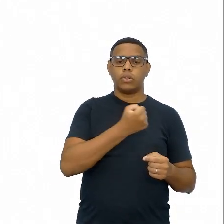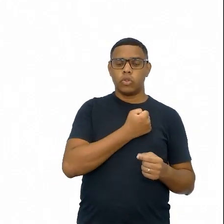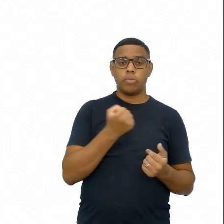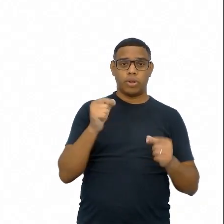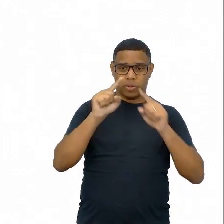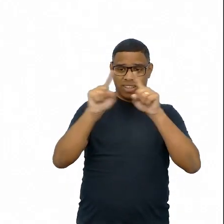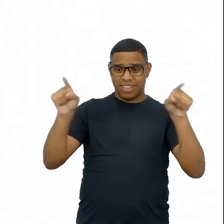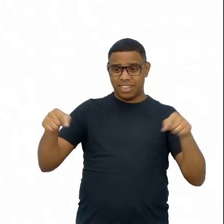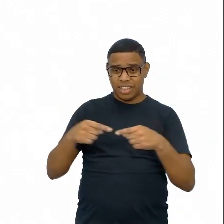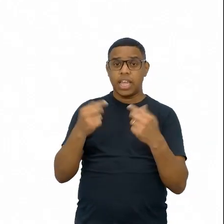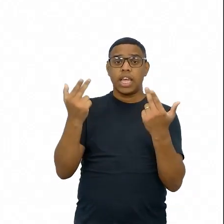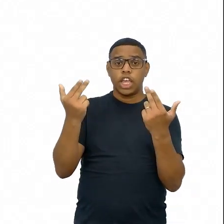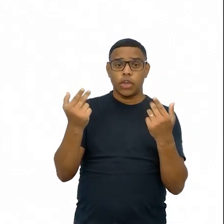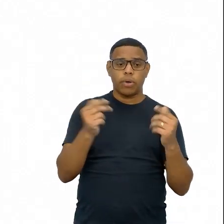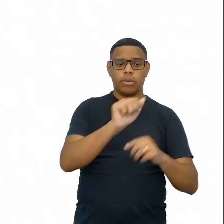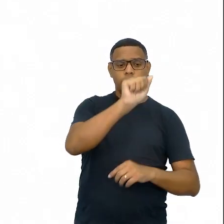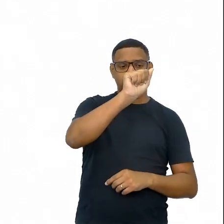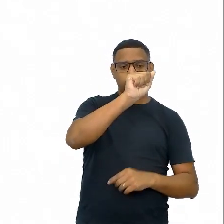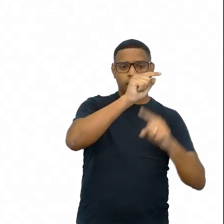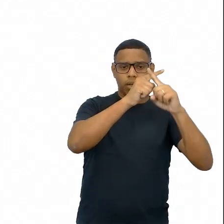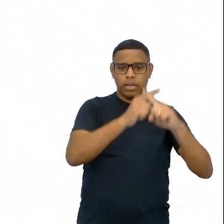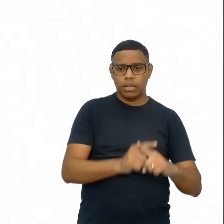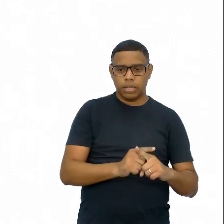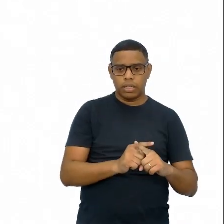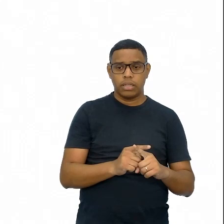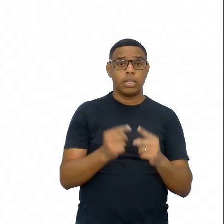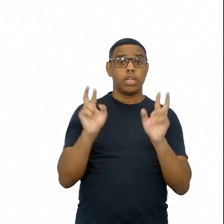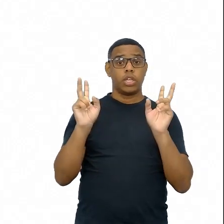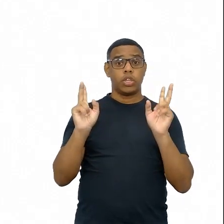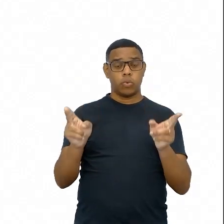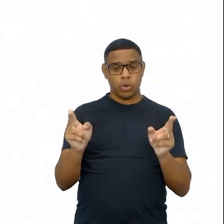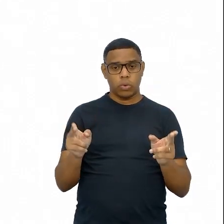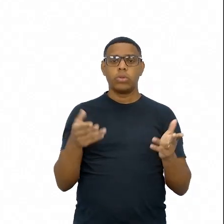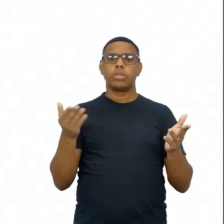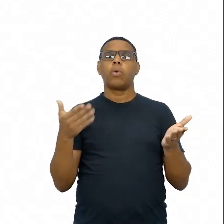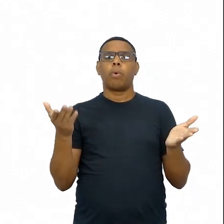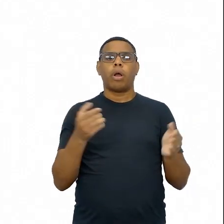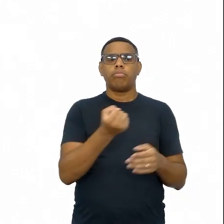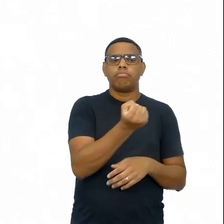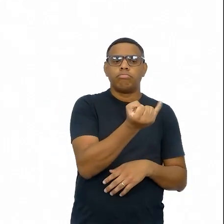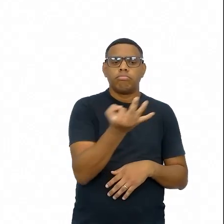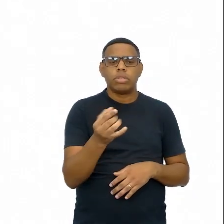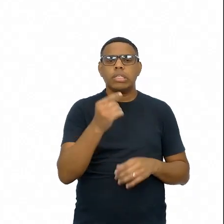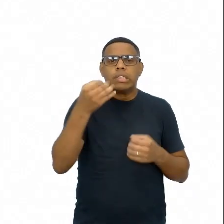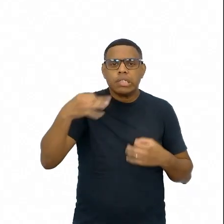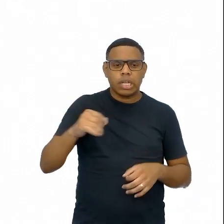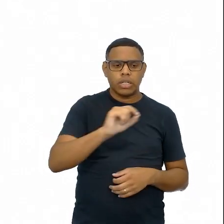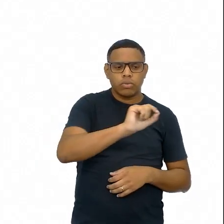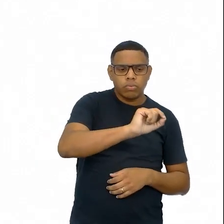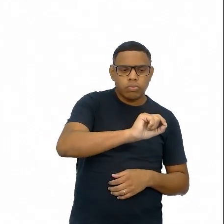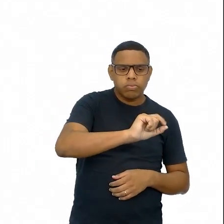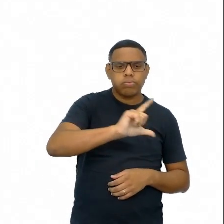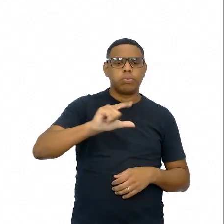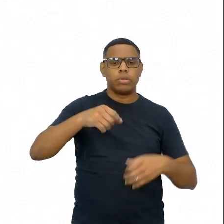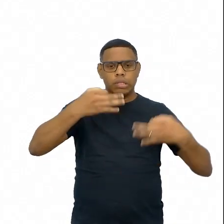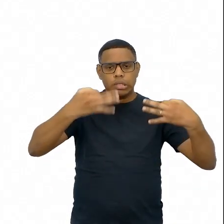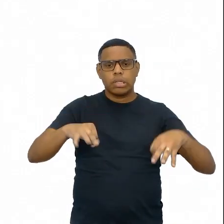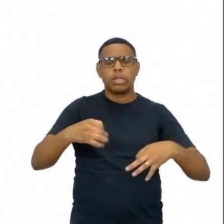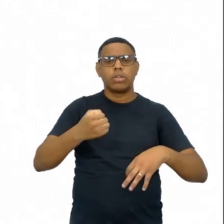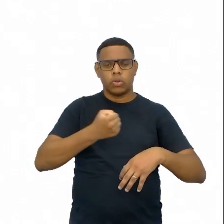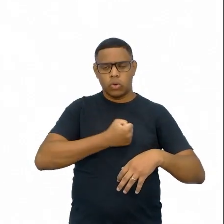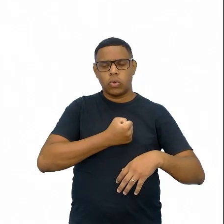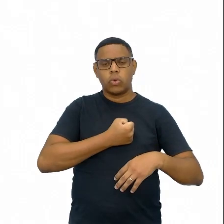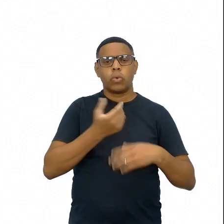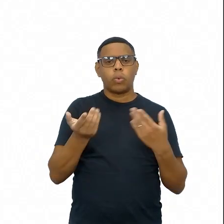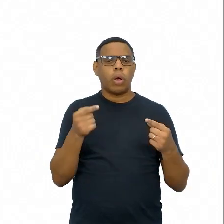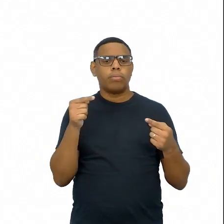que estão nas alternativas de formas, né, em ordens diferentes, para que eles possam estar